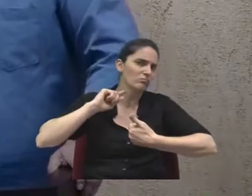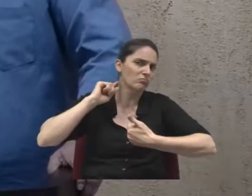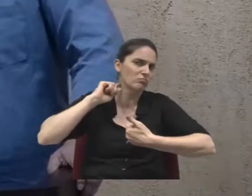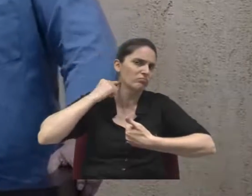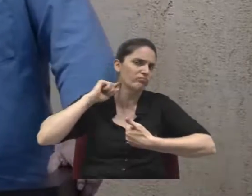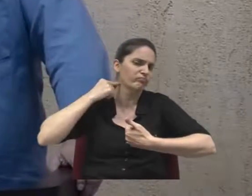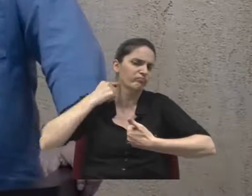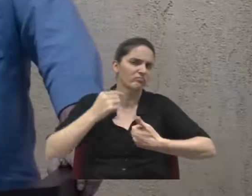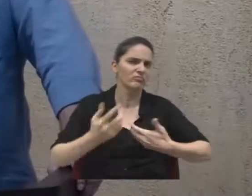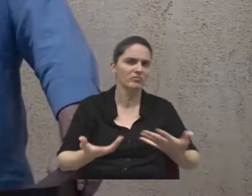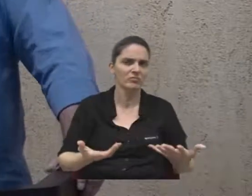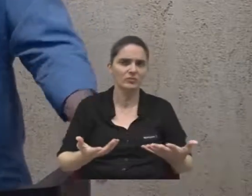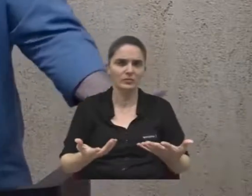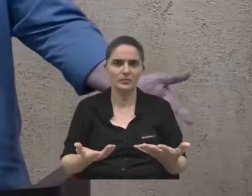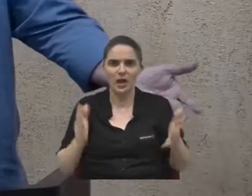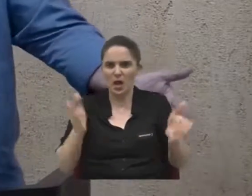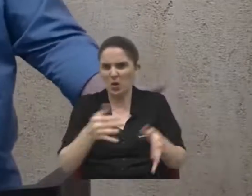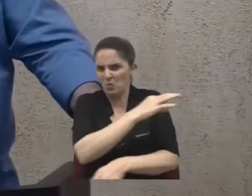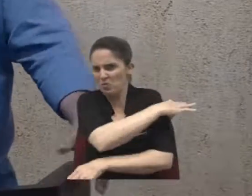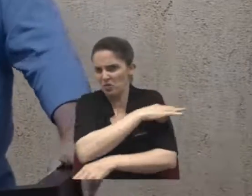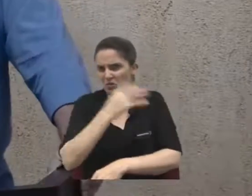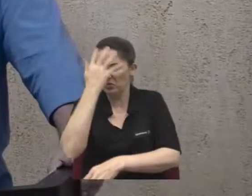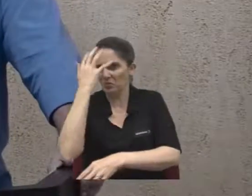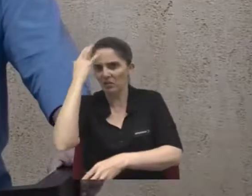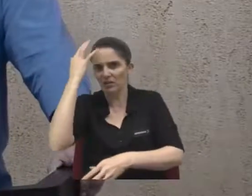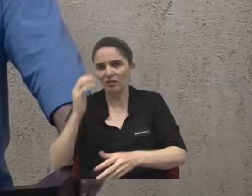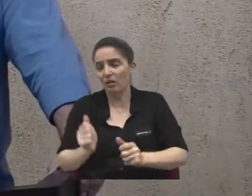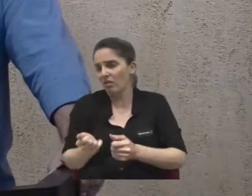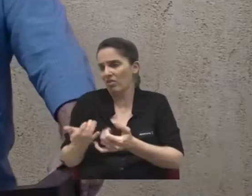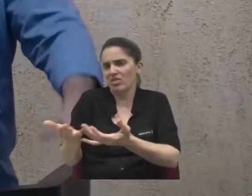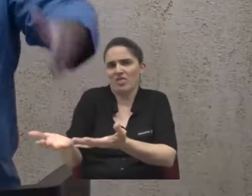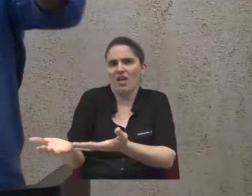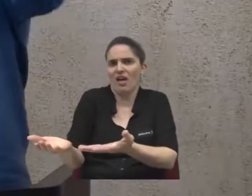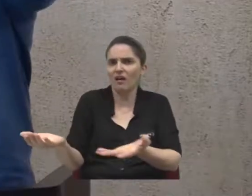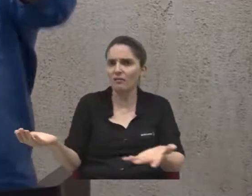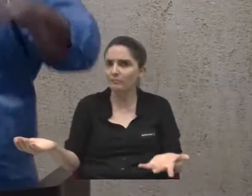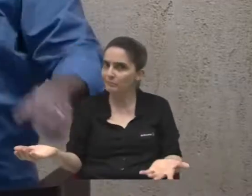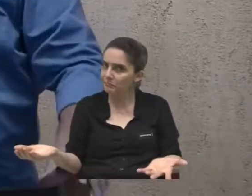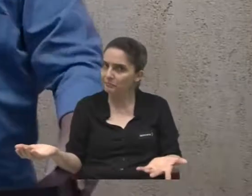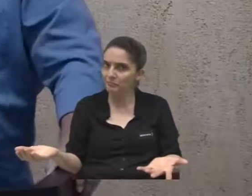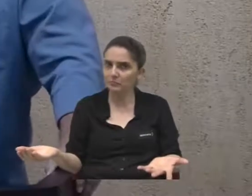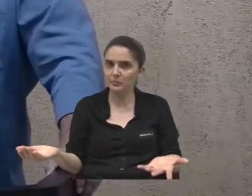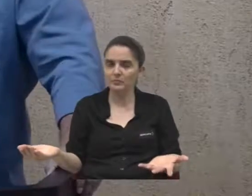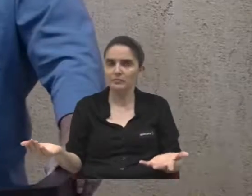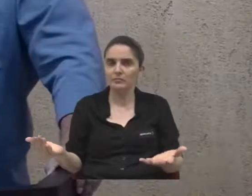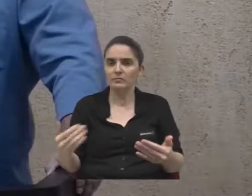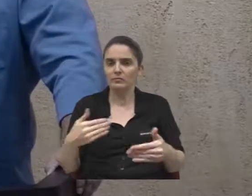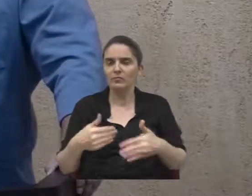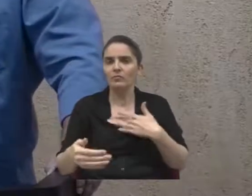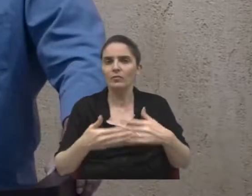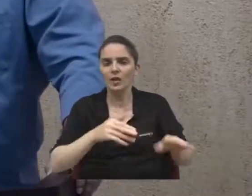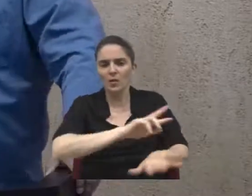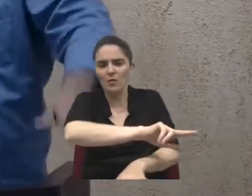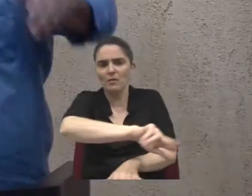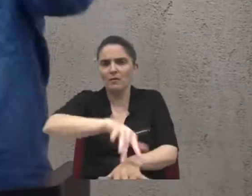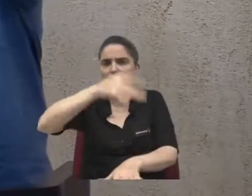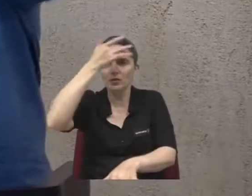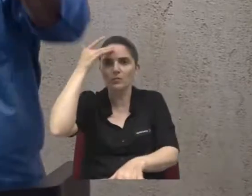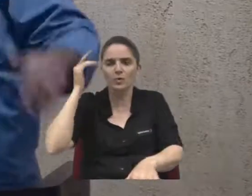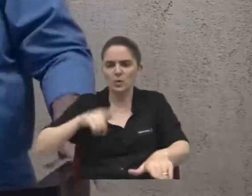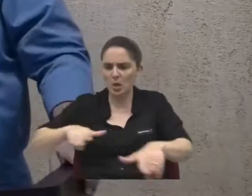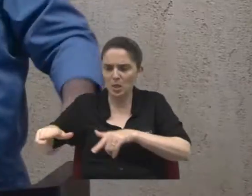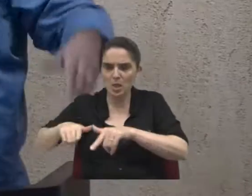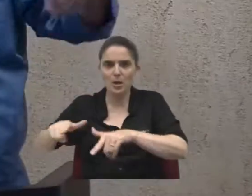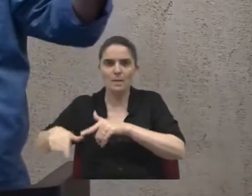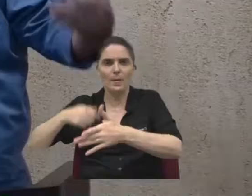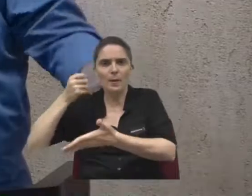prefeito, Mário Botion, e doa a terra. Quer dizer, tem tanta gente trabalhando, tanta gente pagando